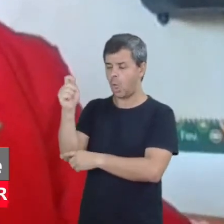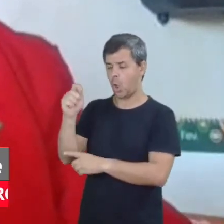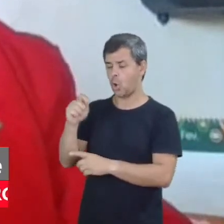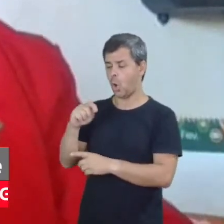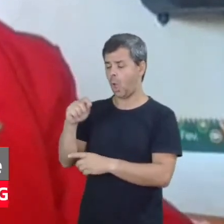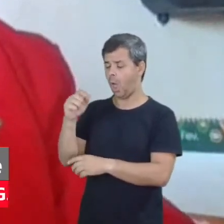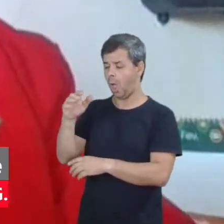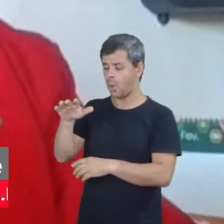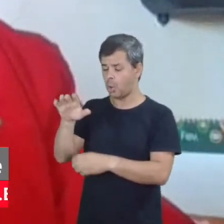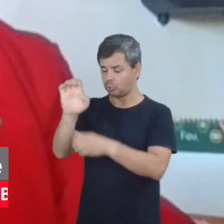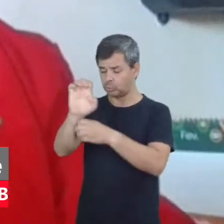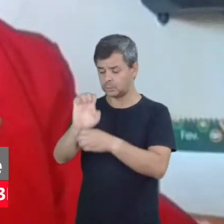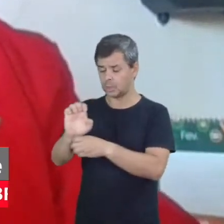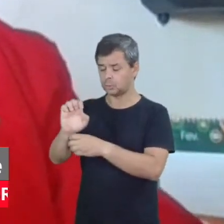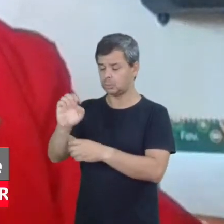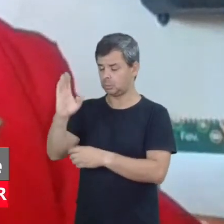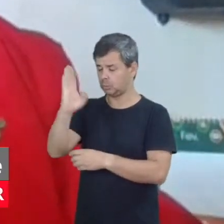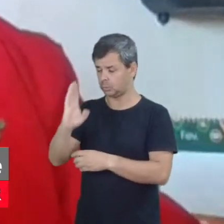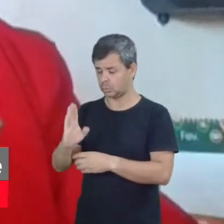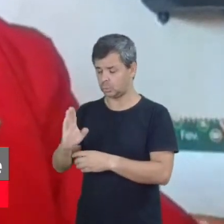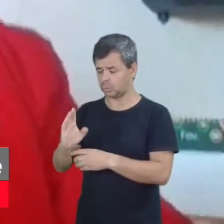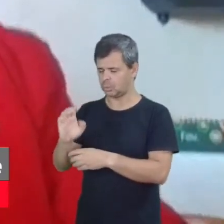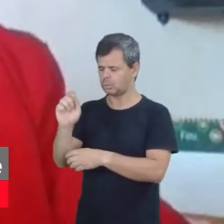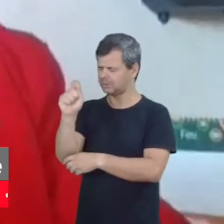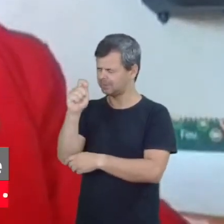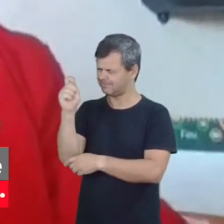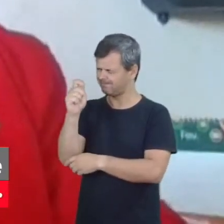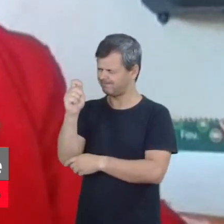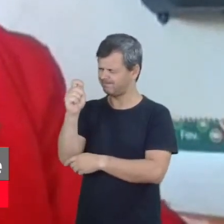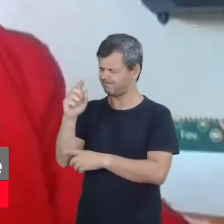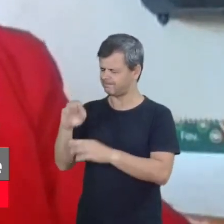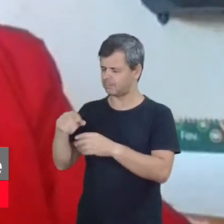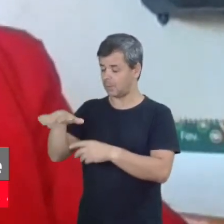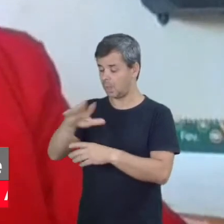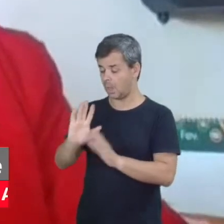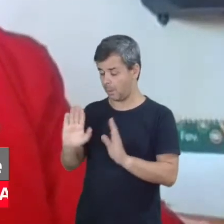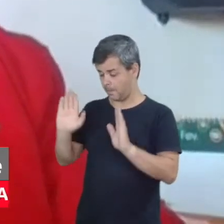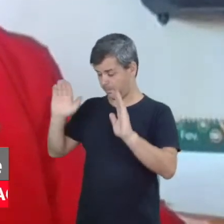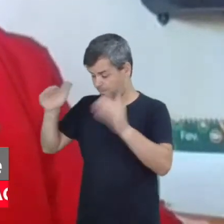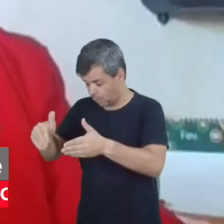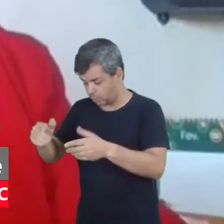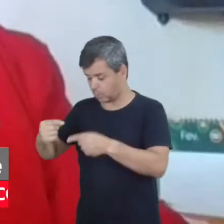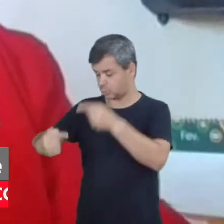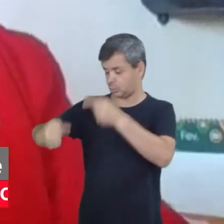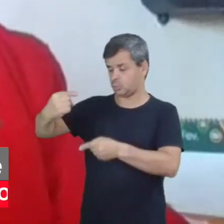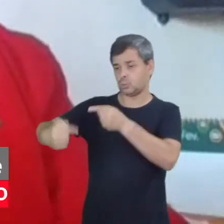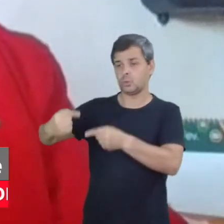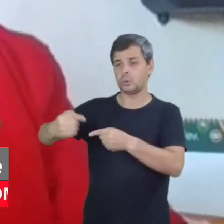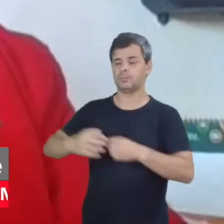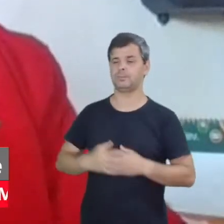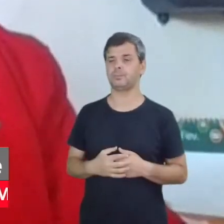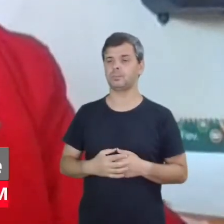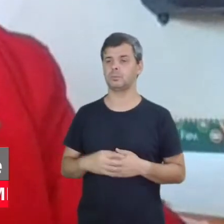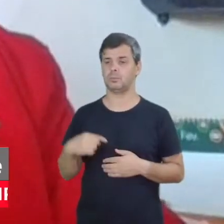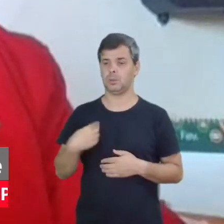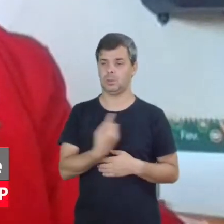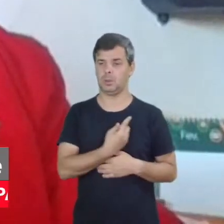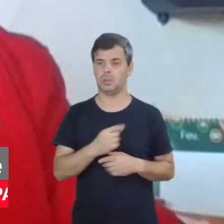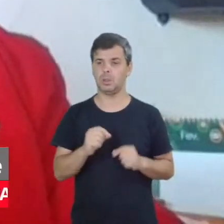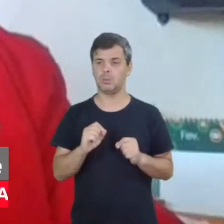da obra, né? Então, nós, nas nossas discussões,